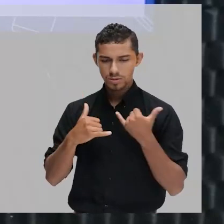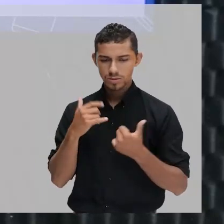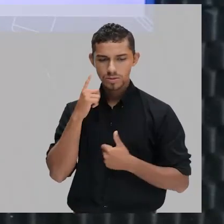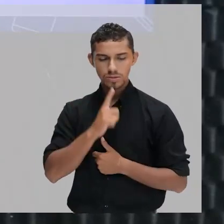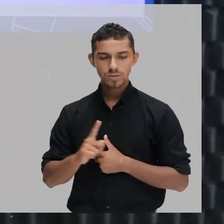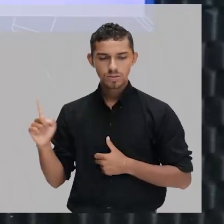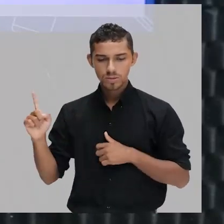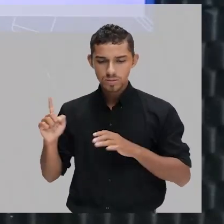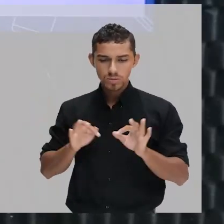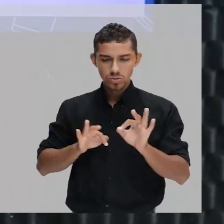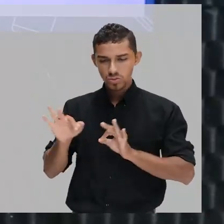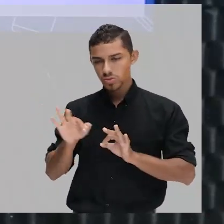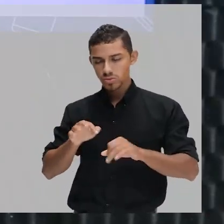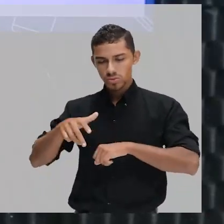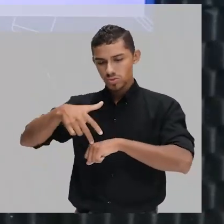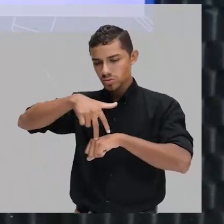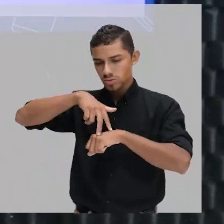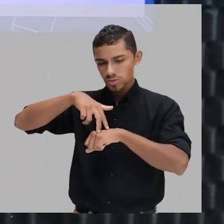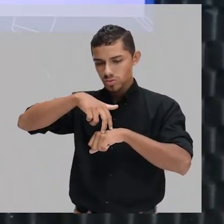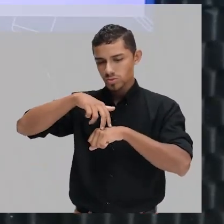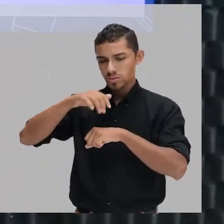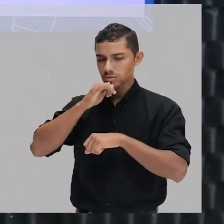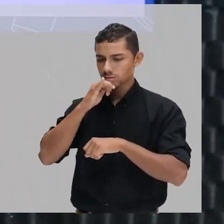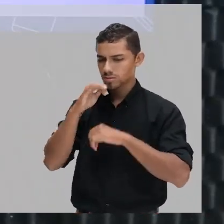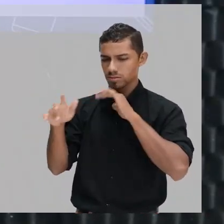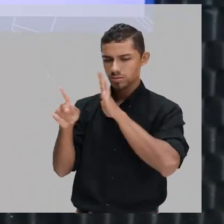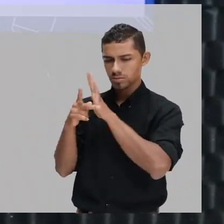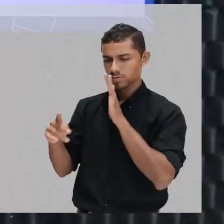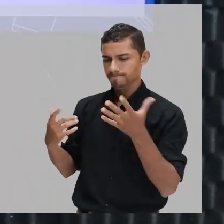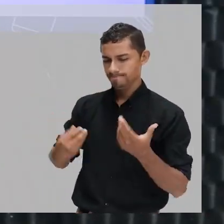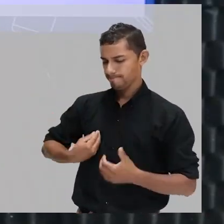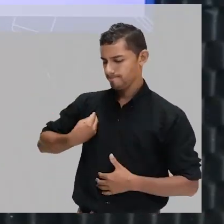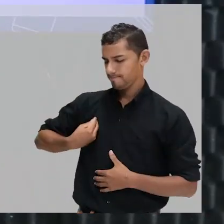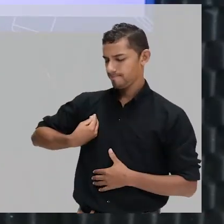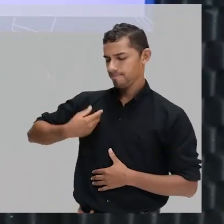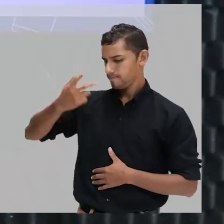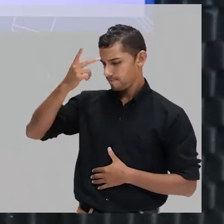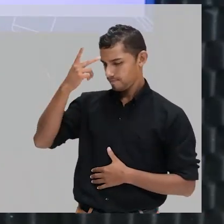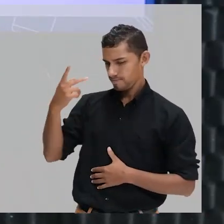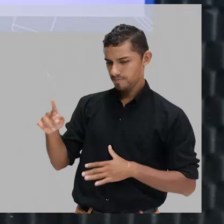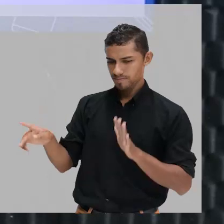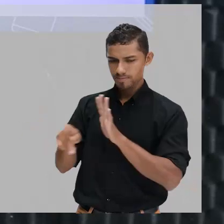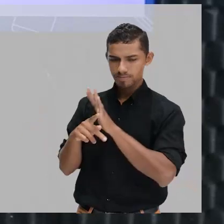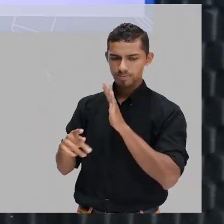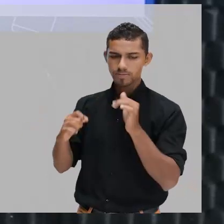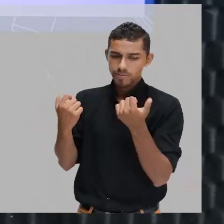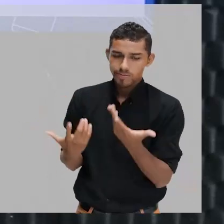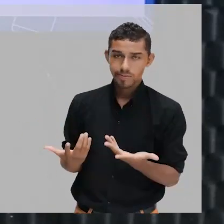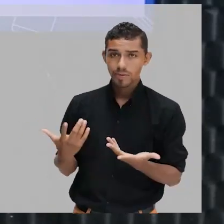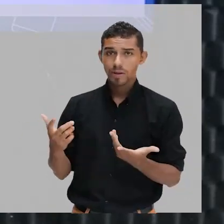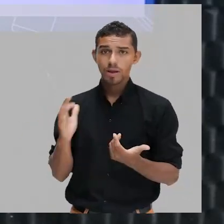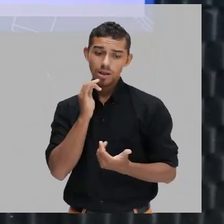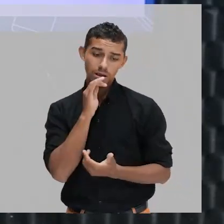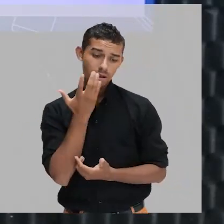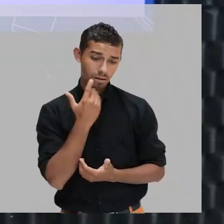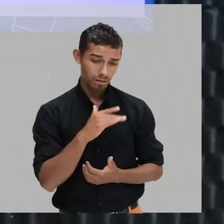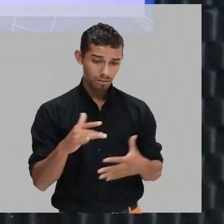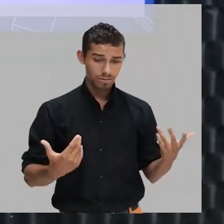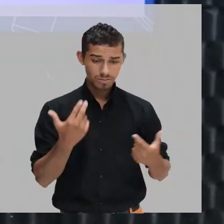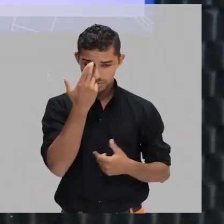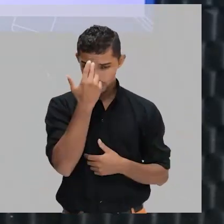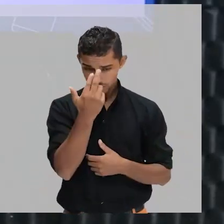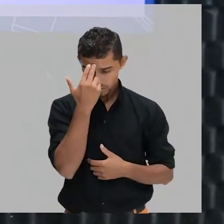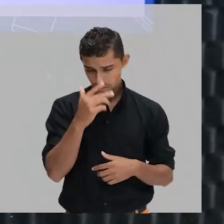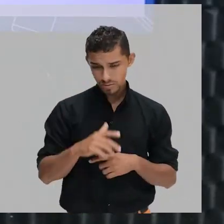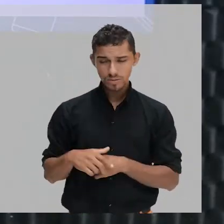manipulação de objetos, que esses objetos ganham vida própria e ganham significados específicos. Isso é o teatro de animação. As crianças contam histórias com